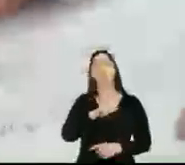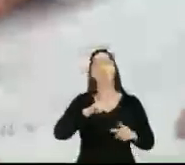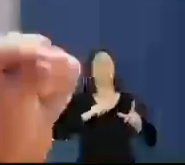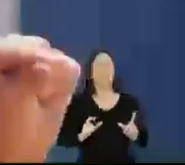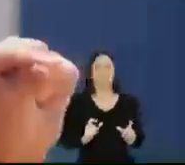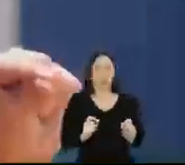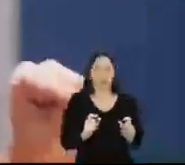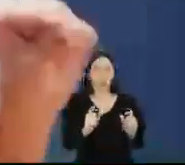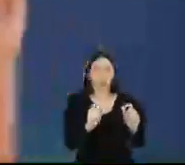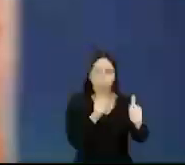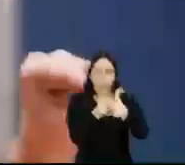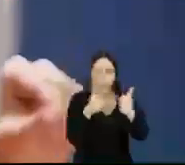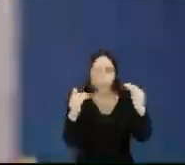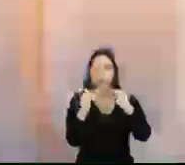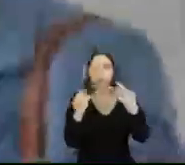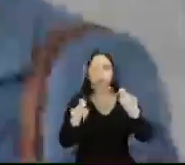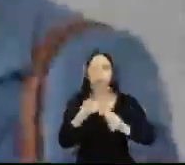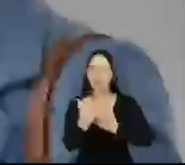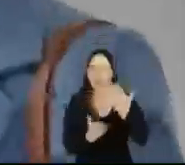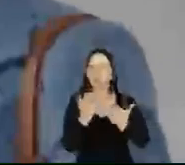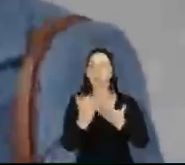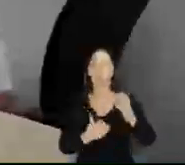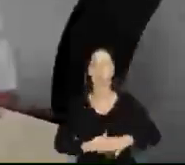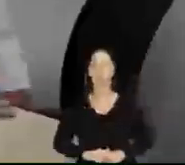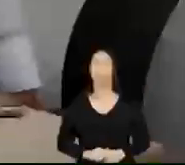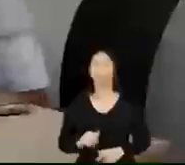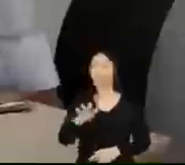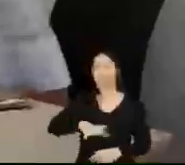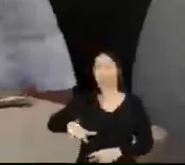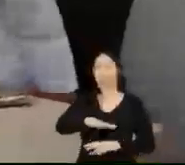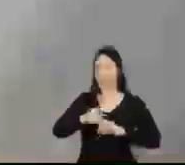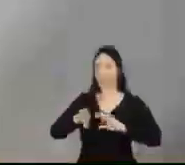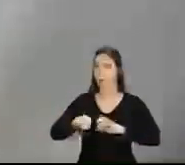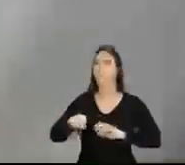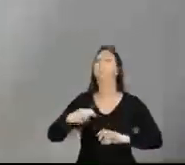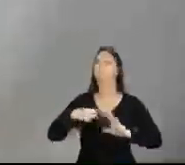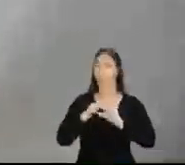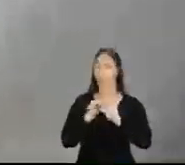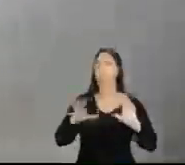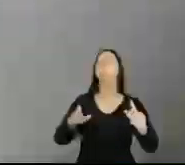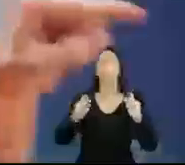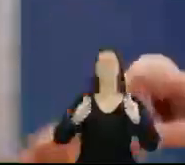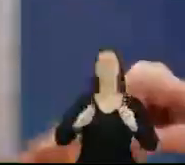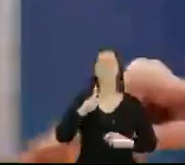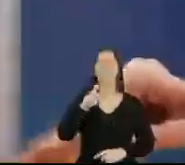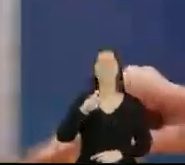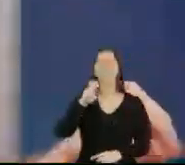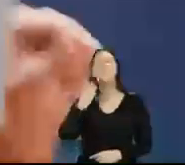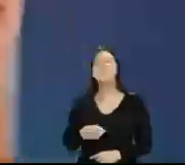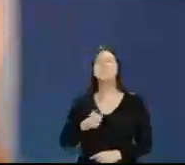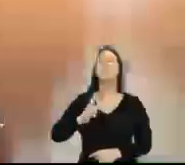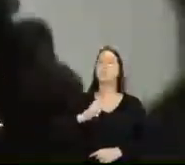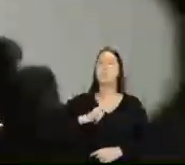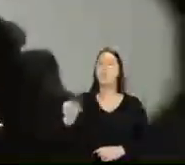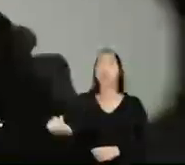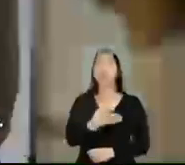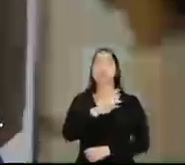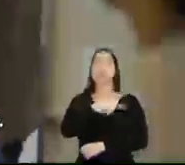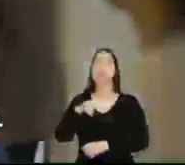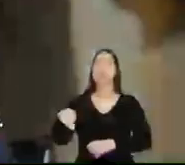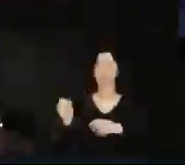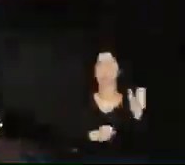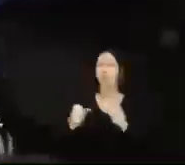Estou transformando os AMEs do estado em AMEs oncológicos para tratar o paciente perto da sua casa. Na área da educação,